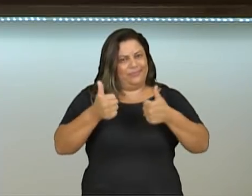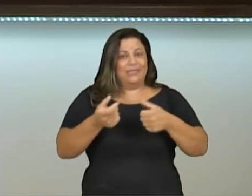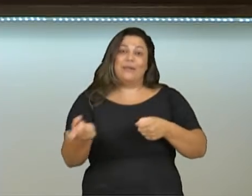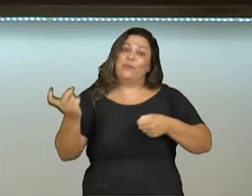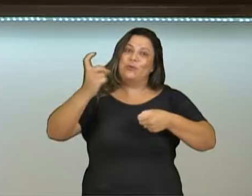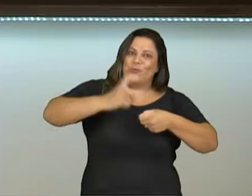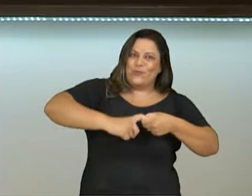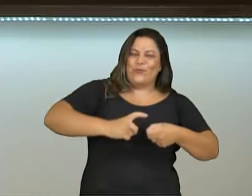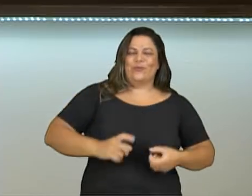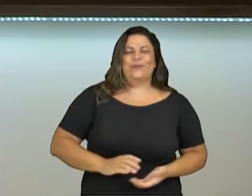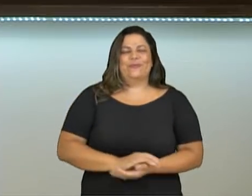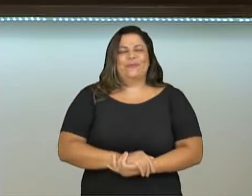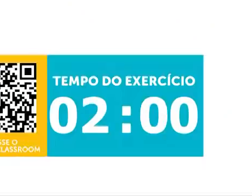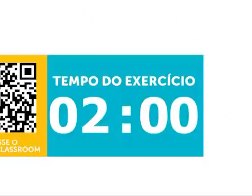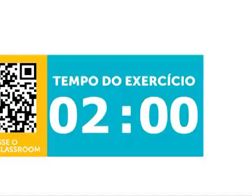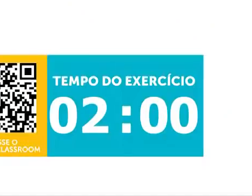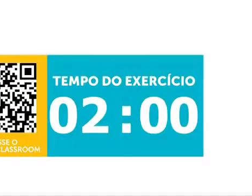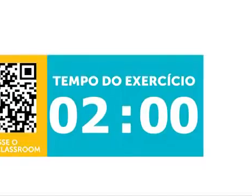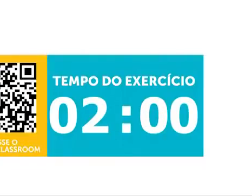junto.